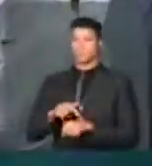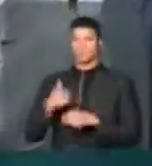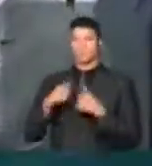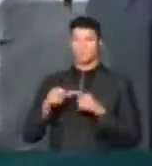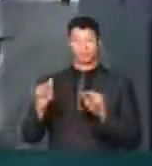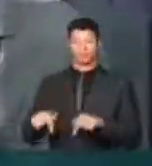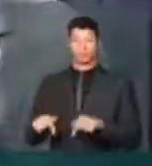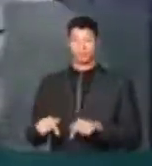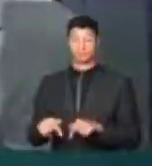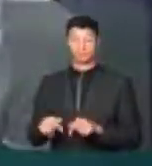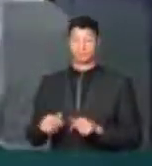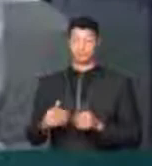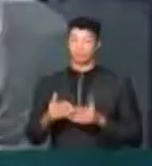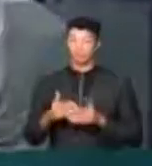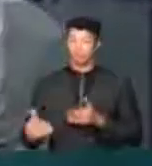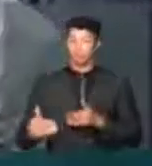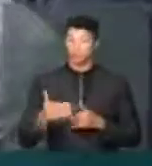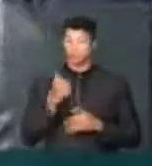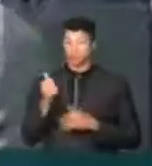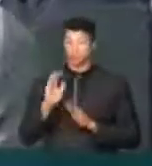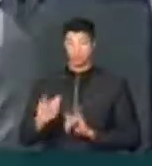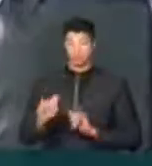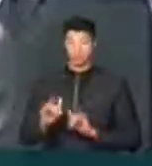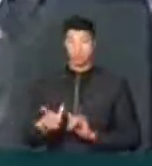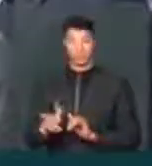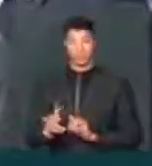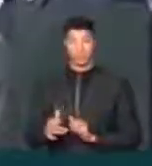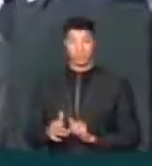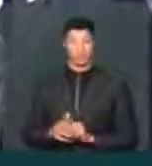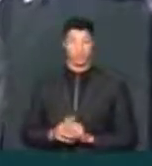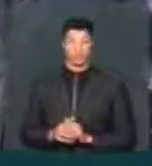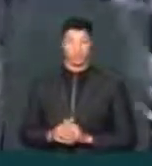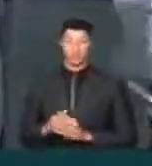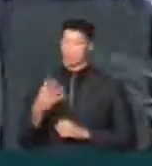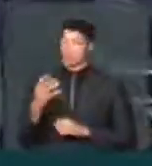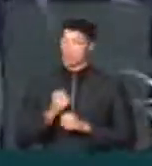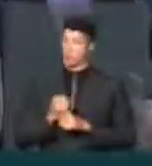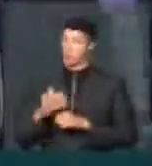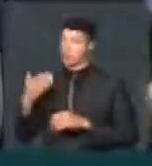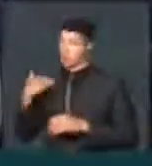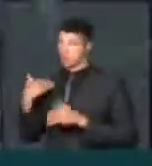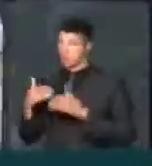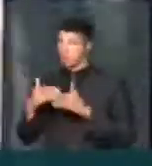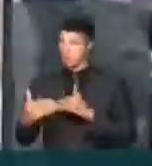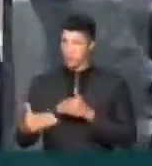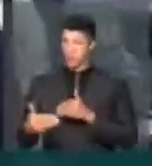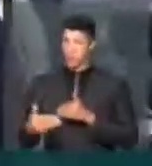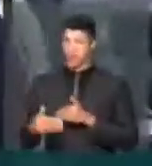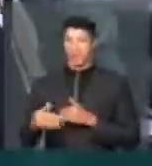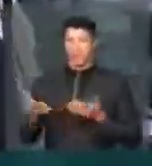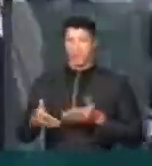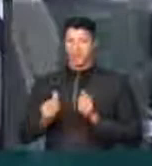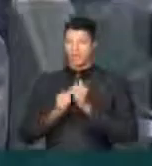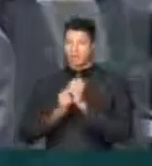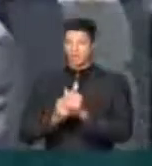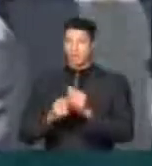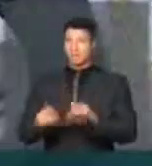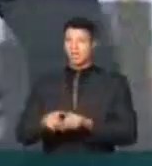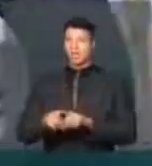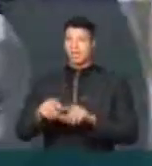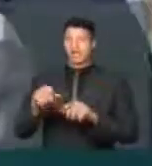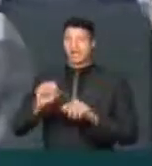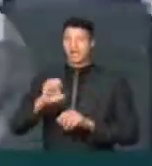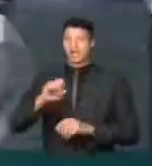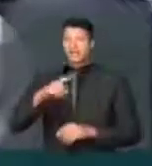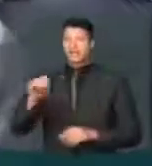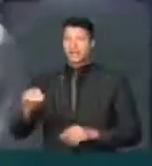estive aqui, do período que eu estou aqui, melhor dizendo, há 4 anos atrás, e de acompanhar